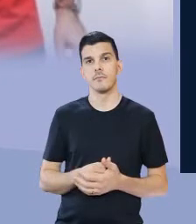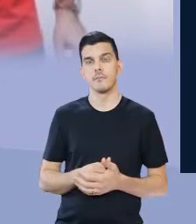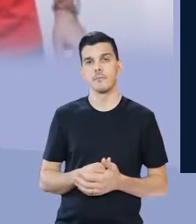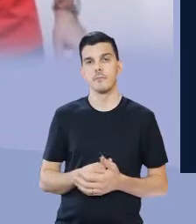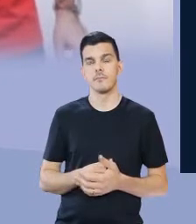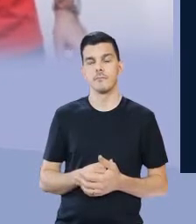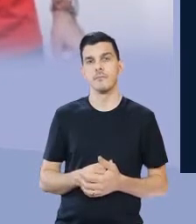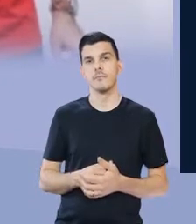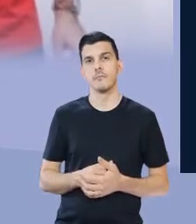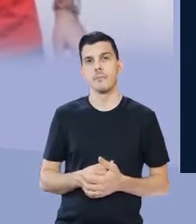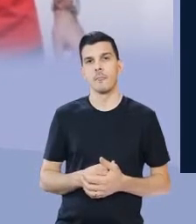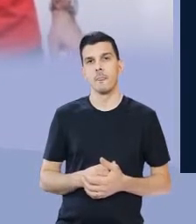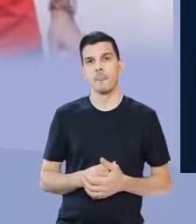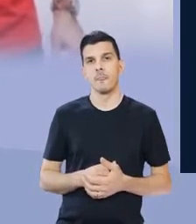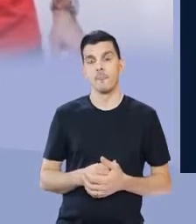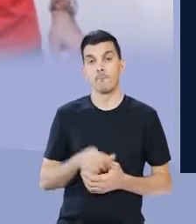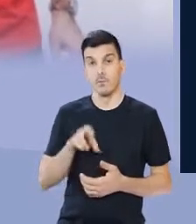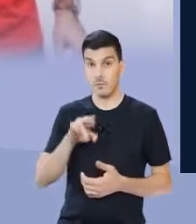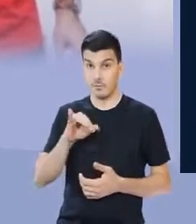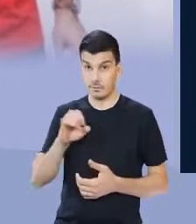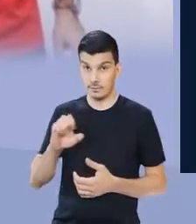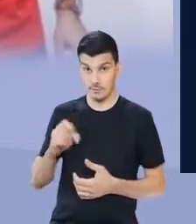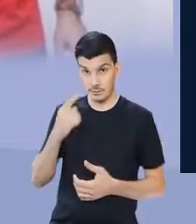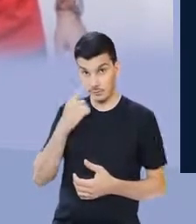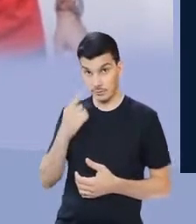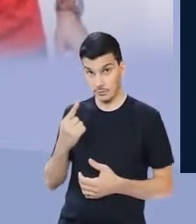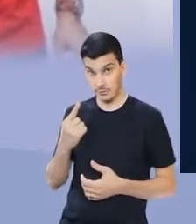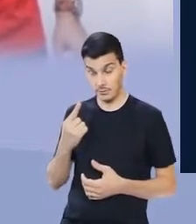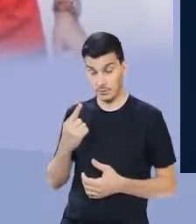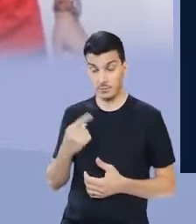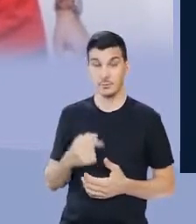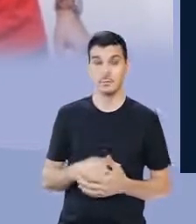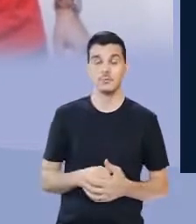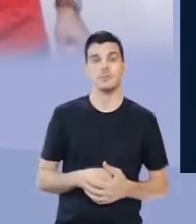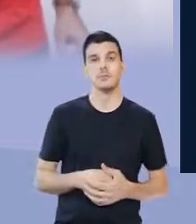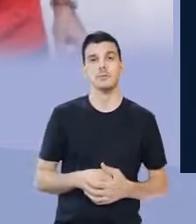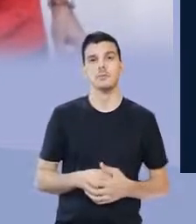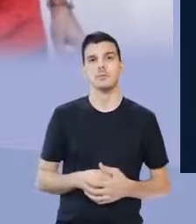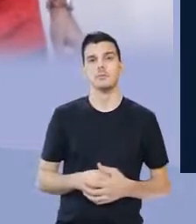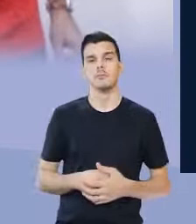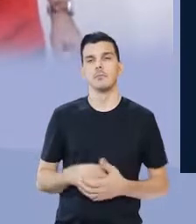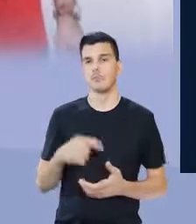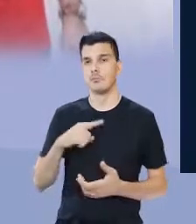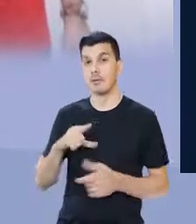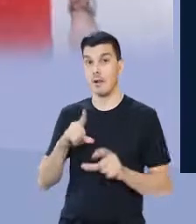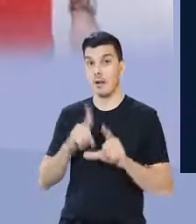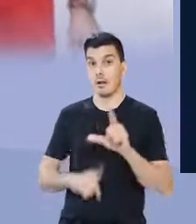o rise, o R-I-S-E. Então, nós temos aí a letra C.